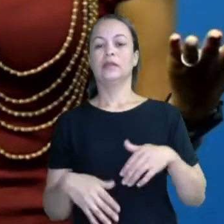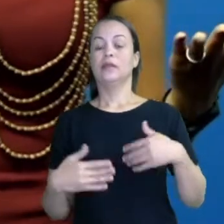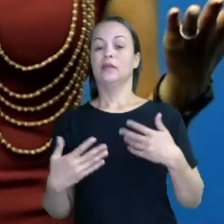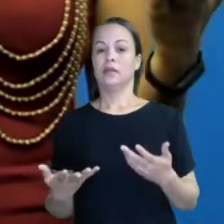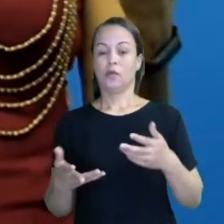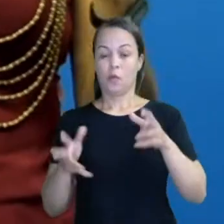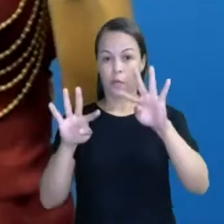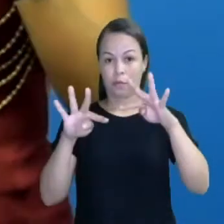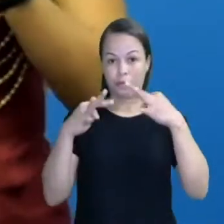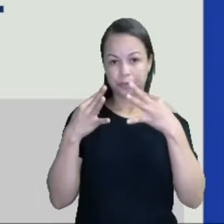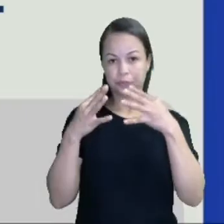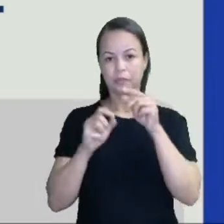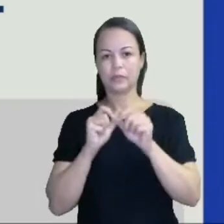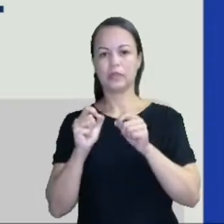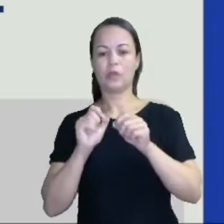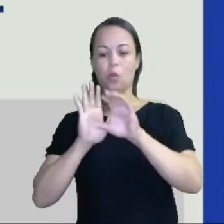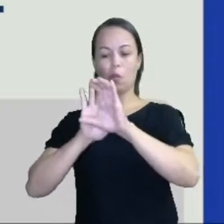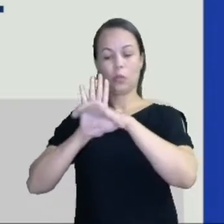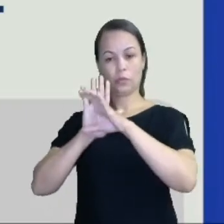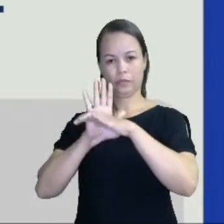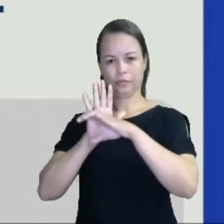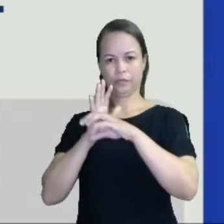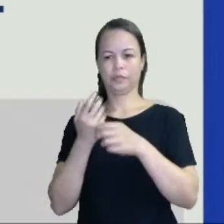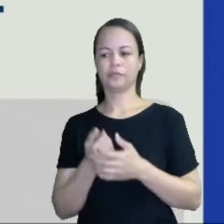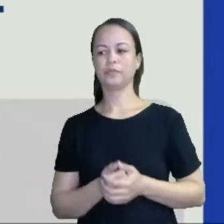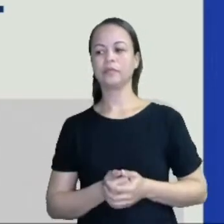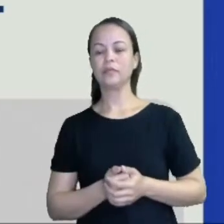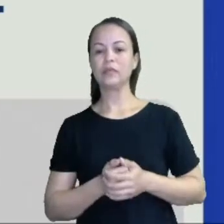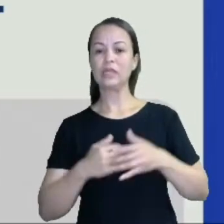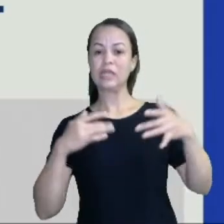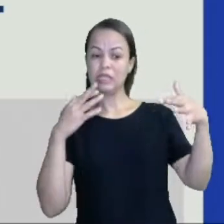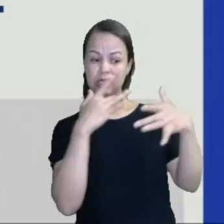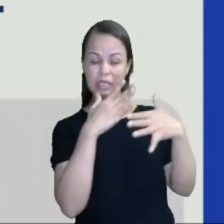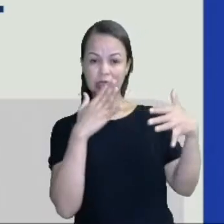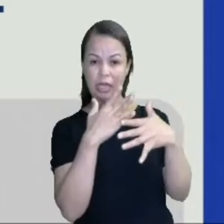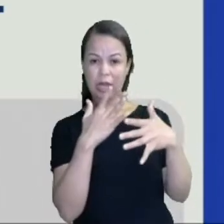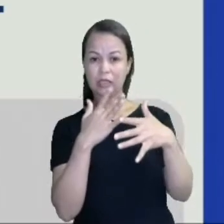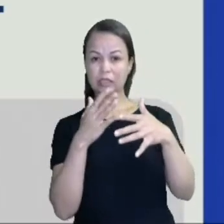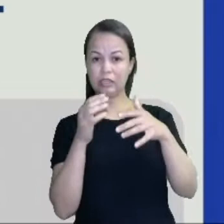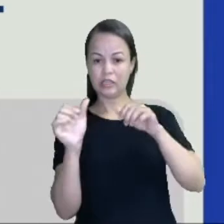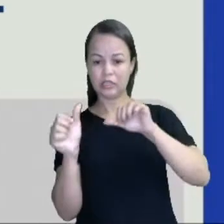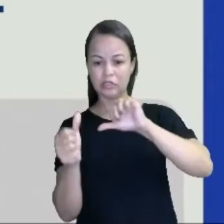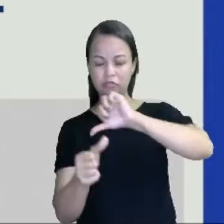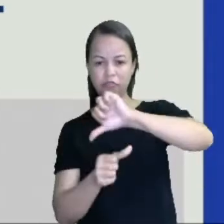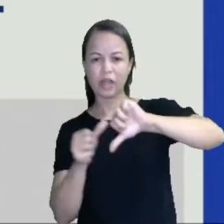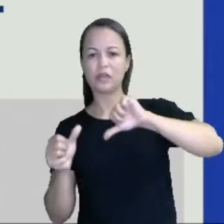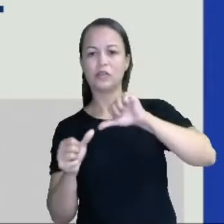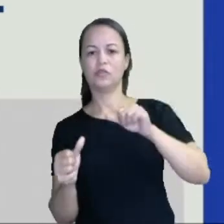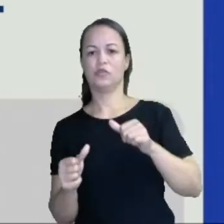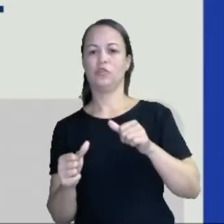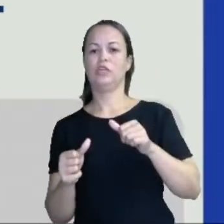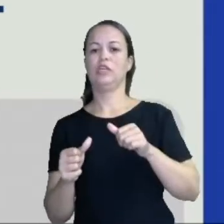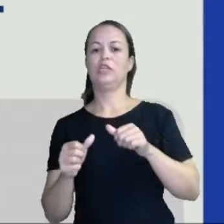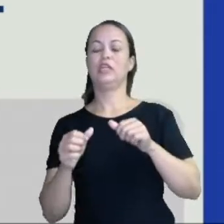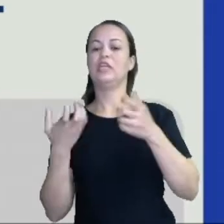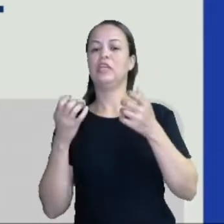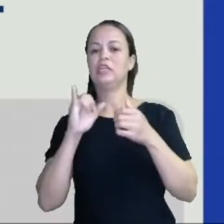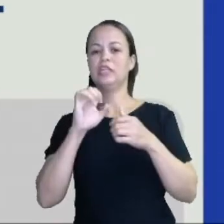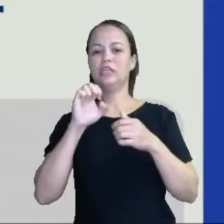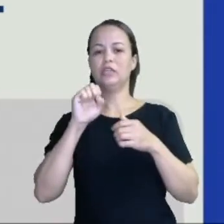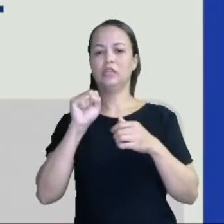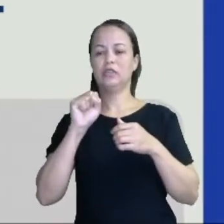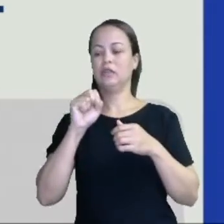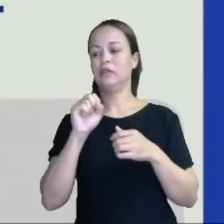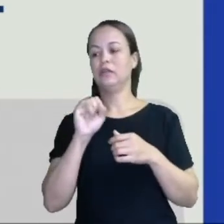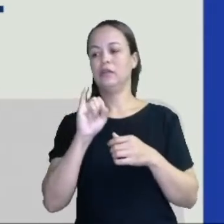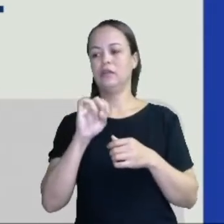atenção aí, nesse conceito. Cidades versus infraestrutura. As cidades são construções